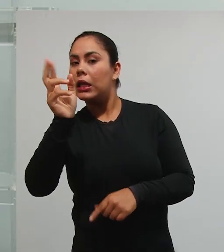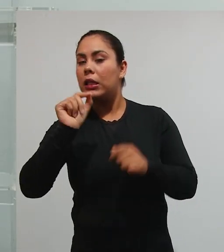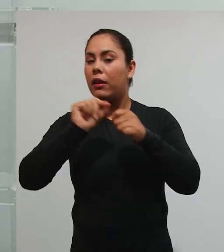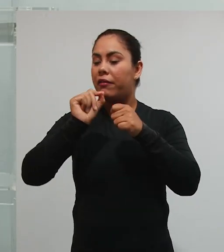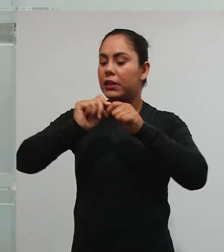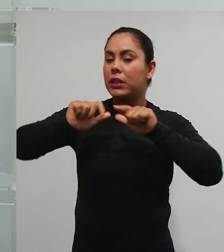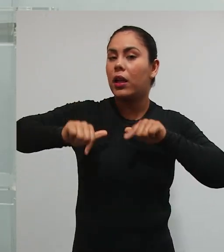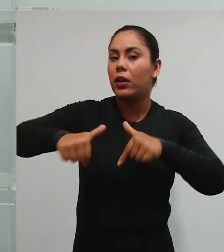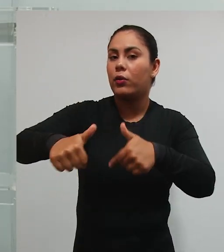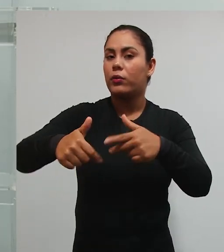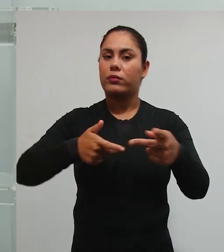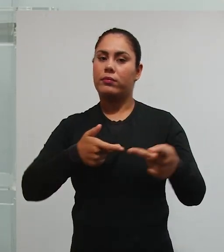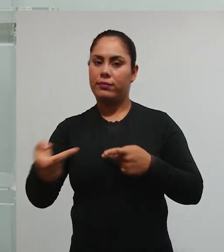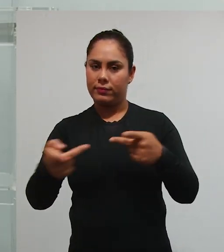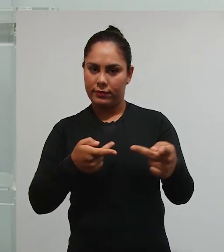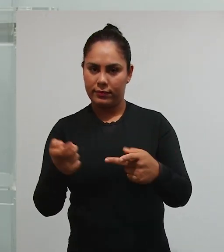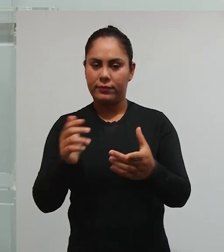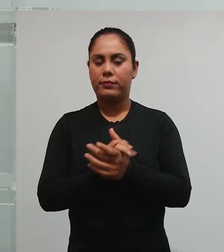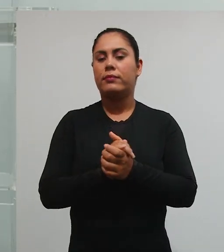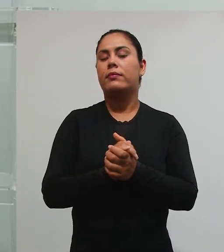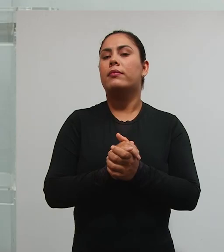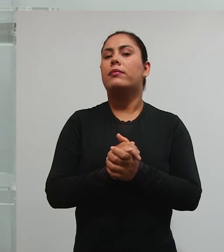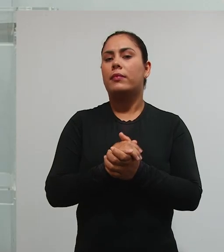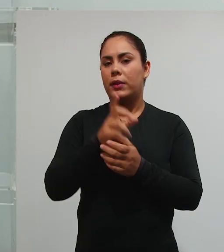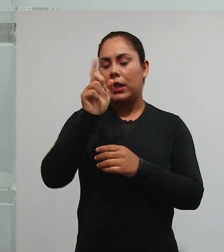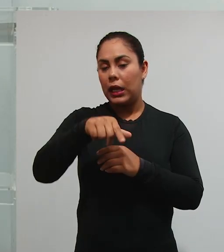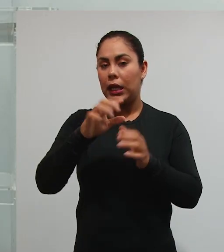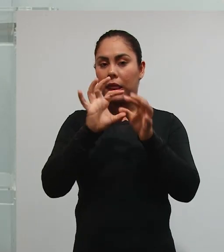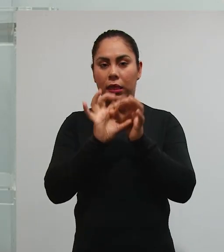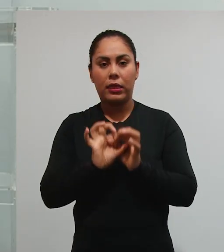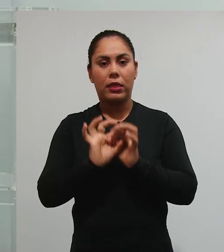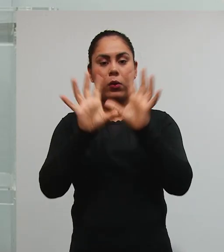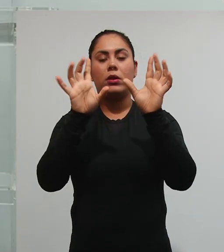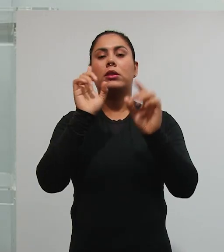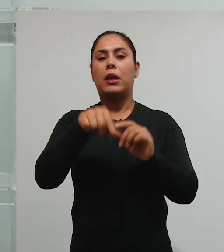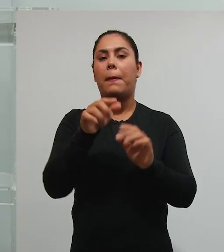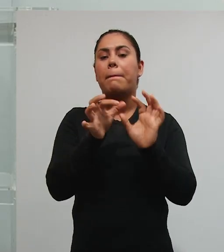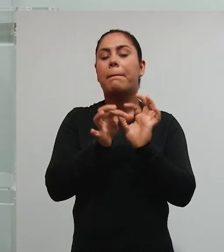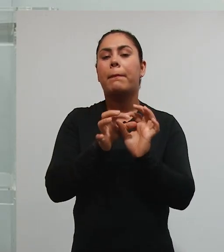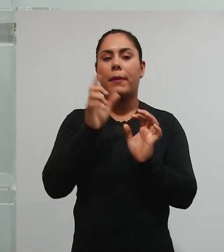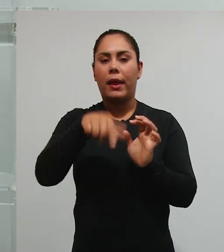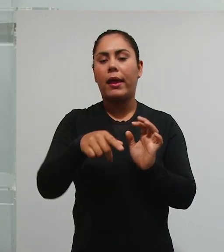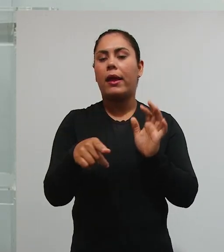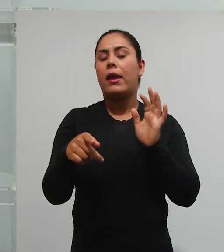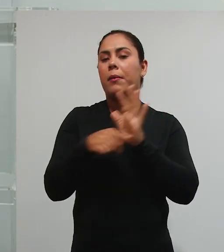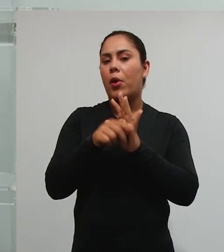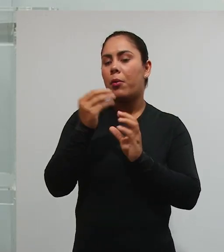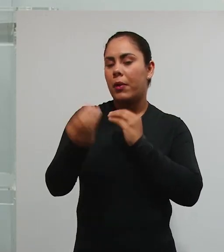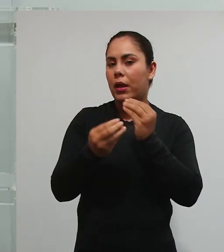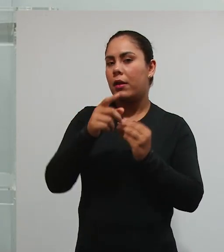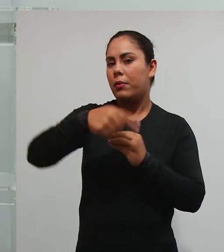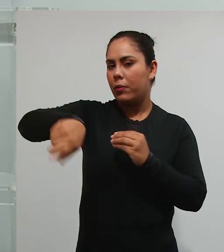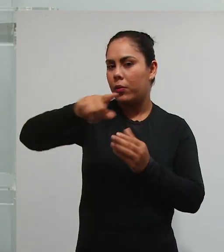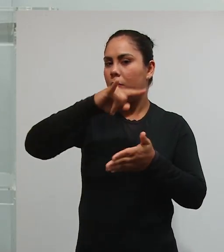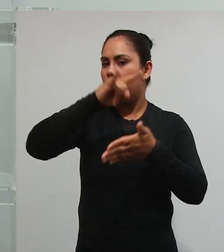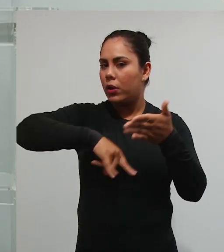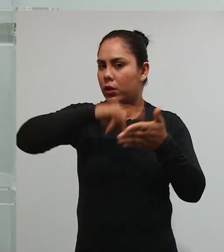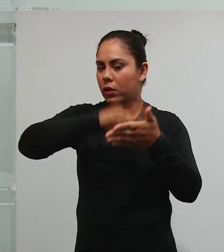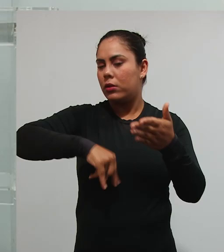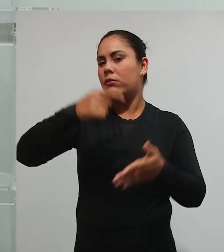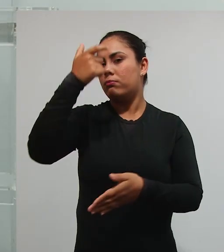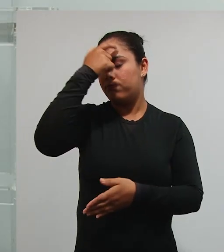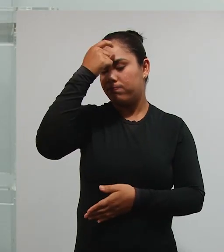está realizando o projeto. Tá? Essa autorização permite deixar clara, por isso que é termo